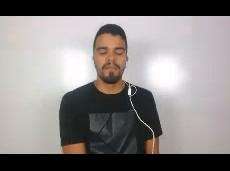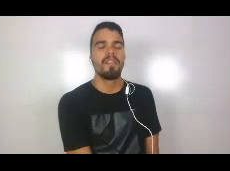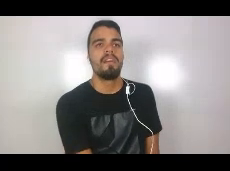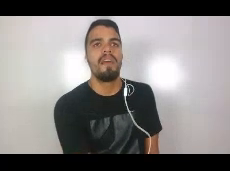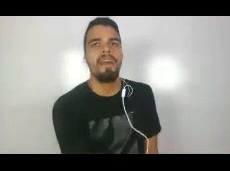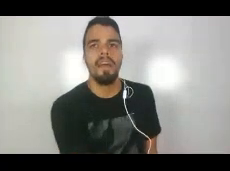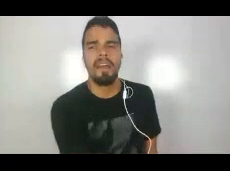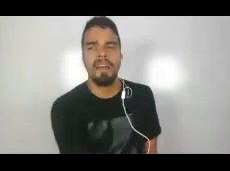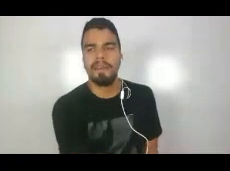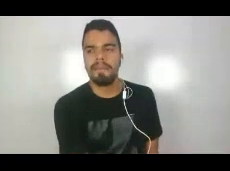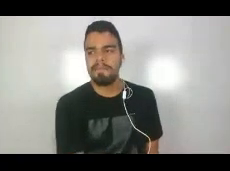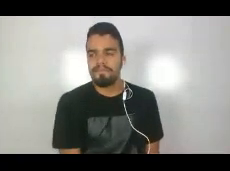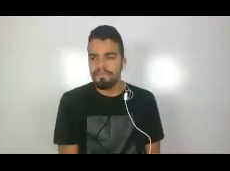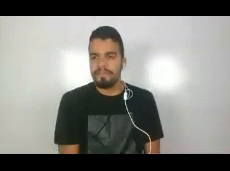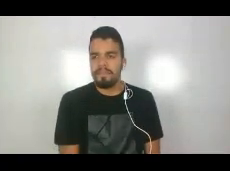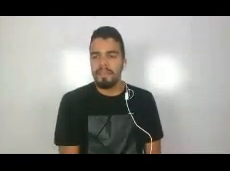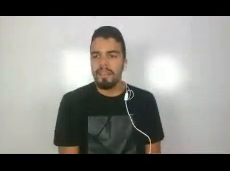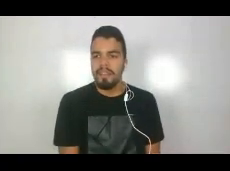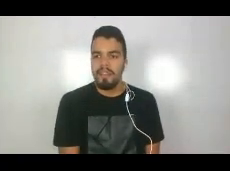básicos